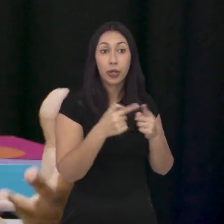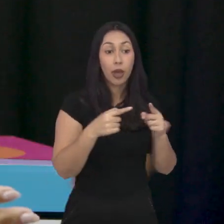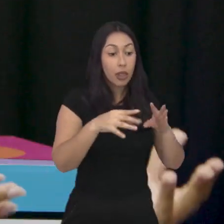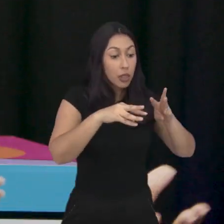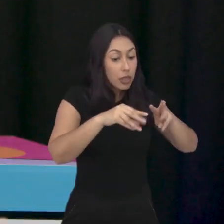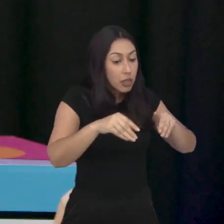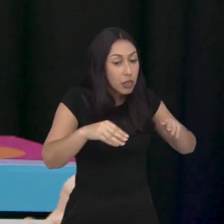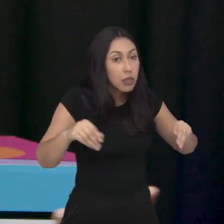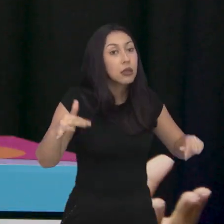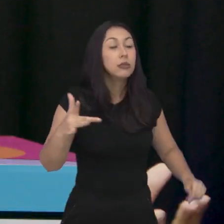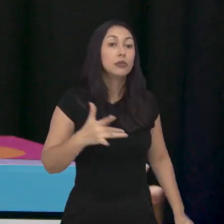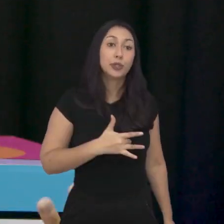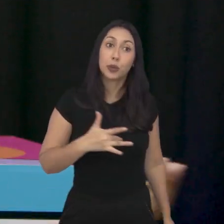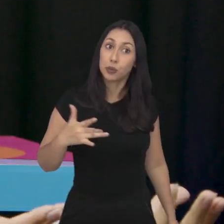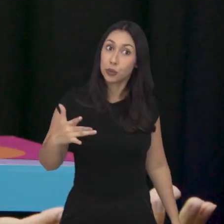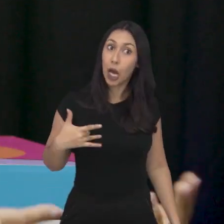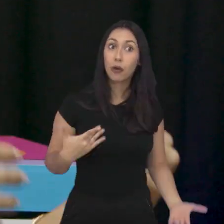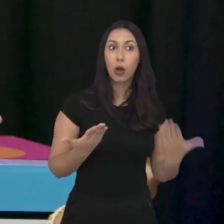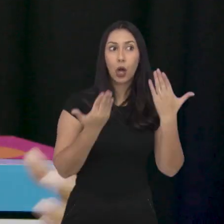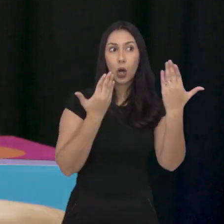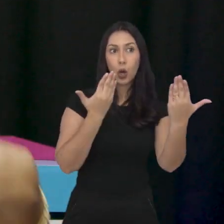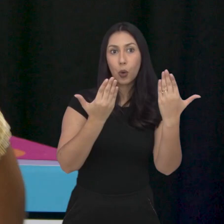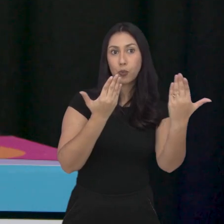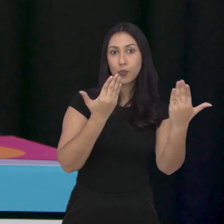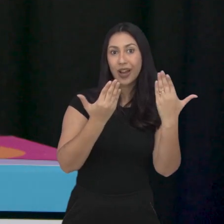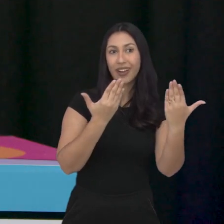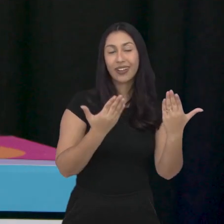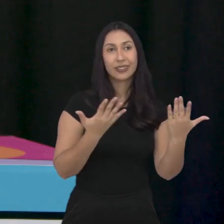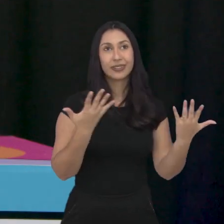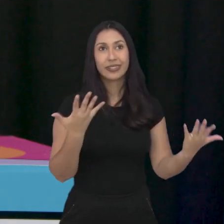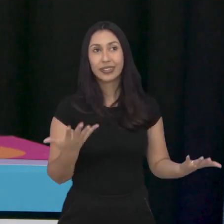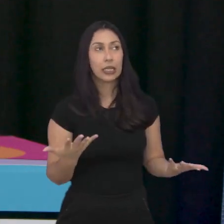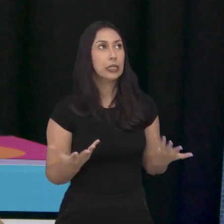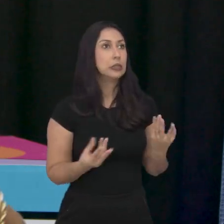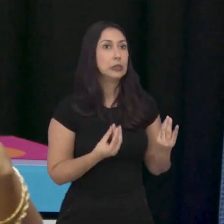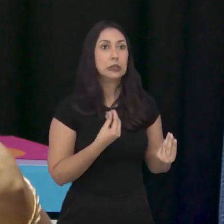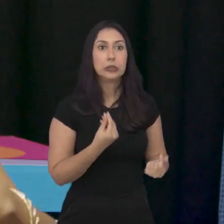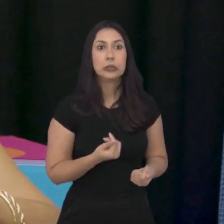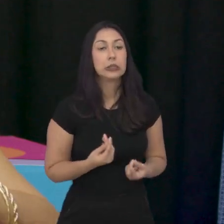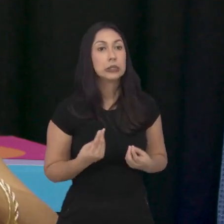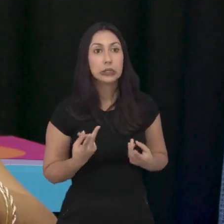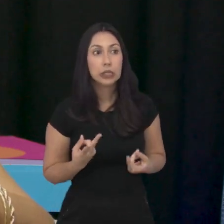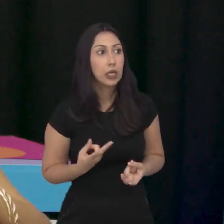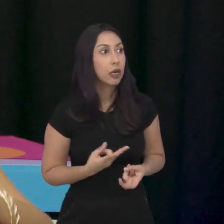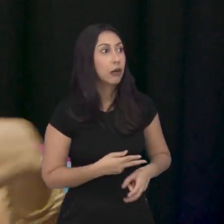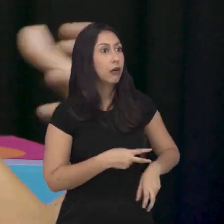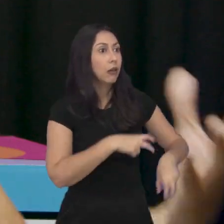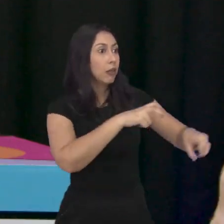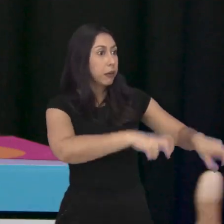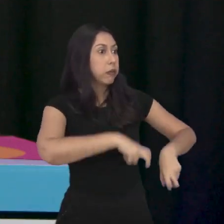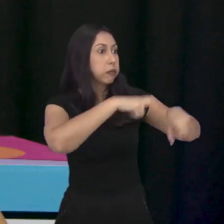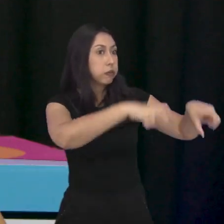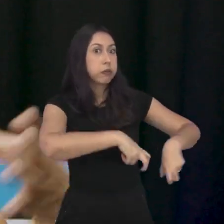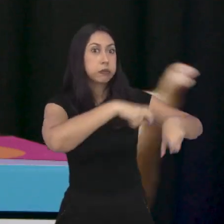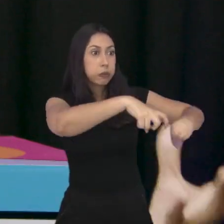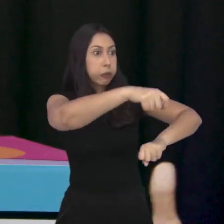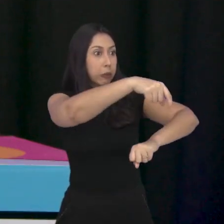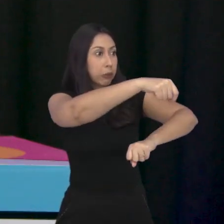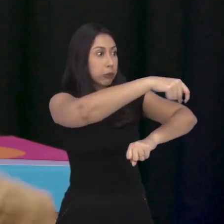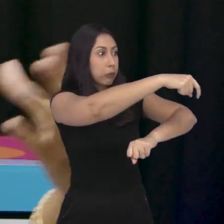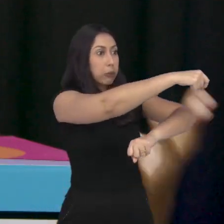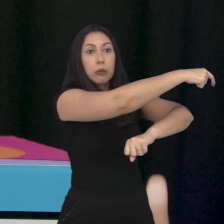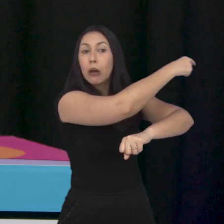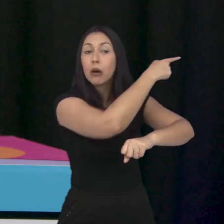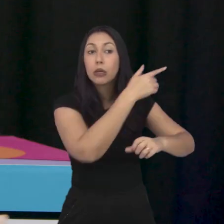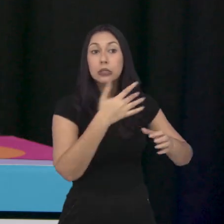porque os nossos terrenos são terrenos mais saudáveis do que aqueles, né, da produção gigantesca, né,